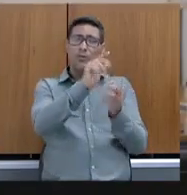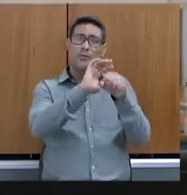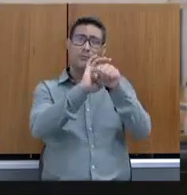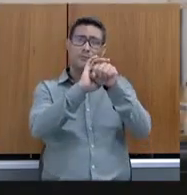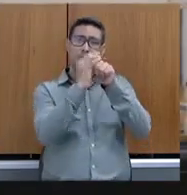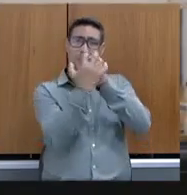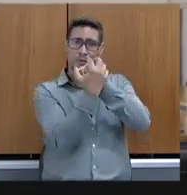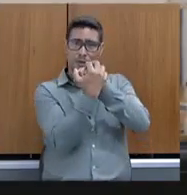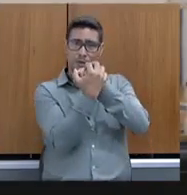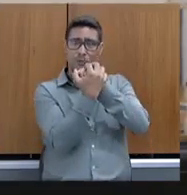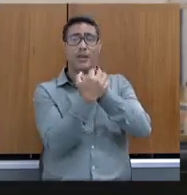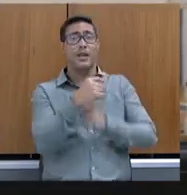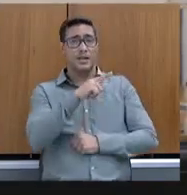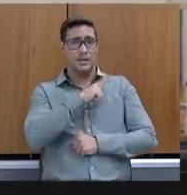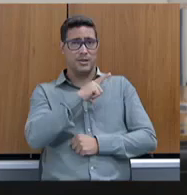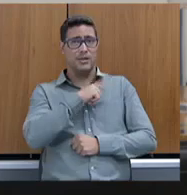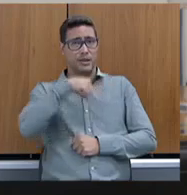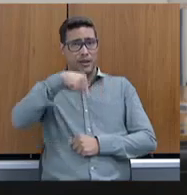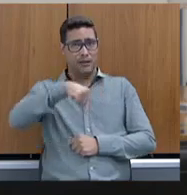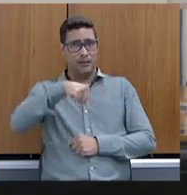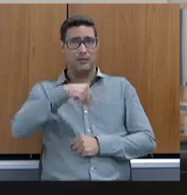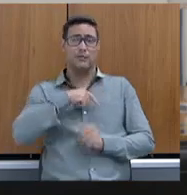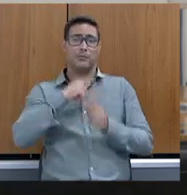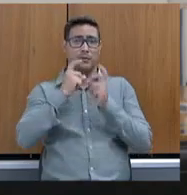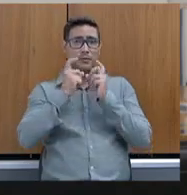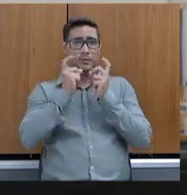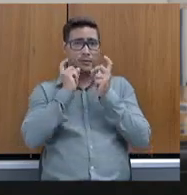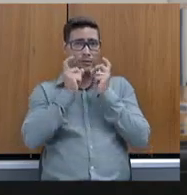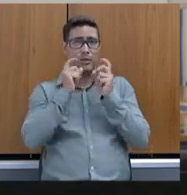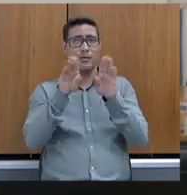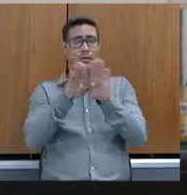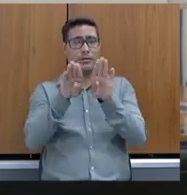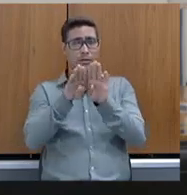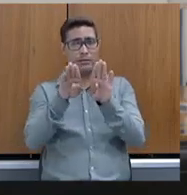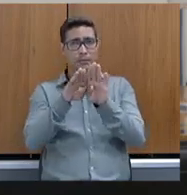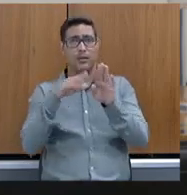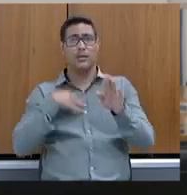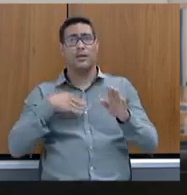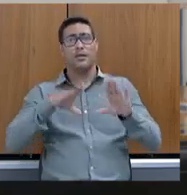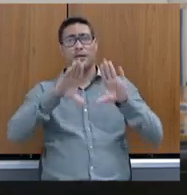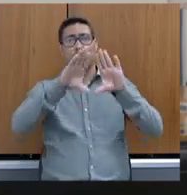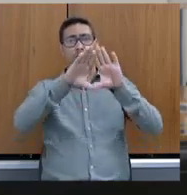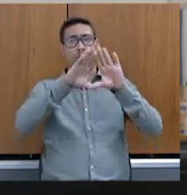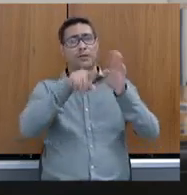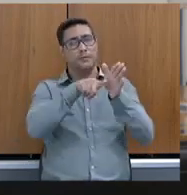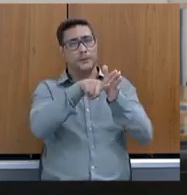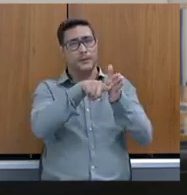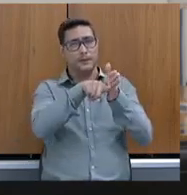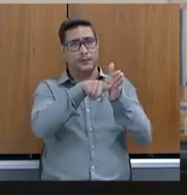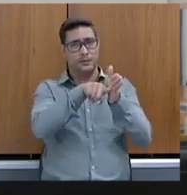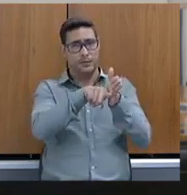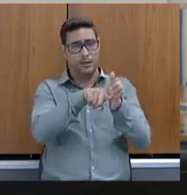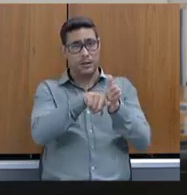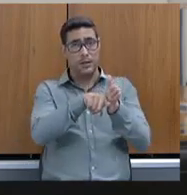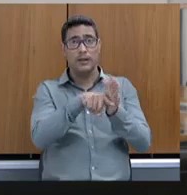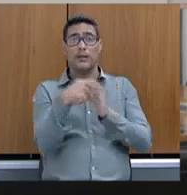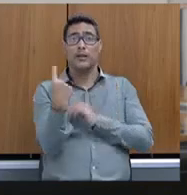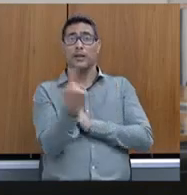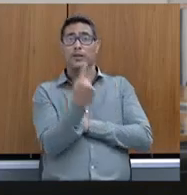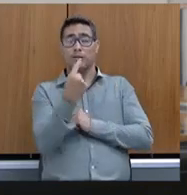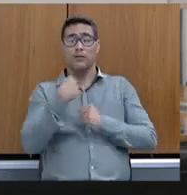pandemia nós tivemos aqui uma audiência também da Assembleia fiscaliza e ali nós estávamos todos